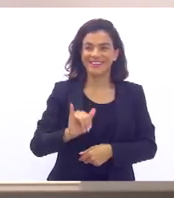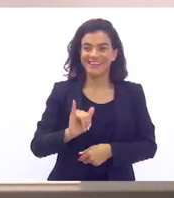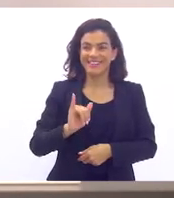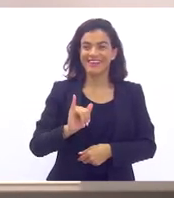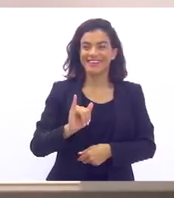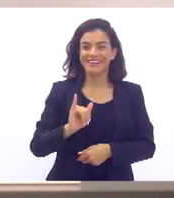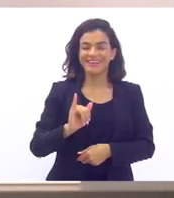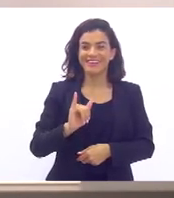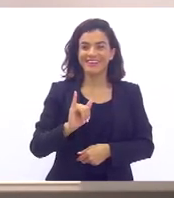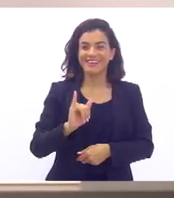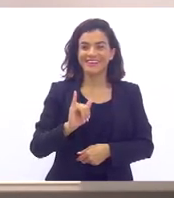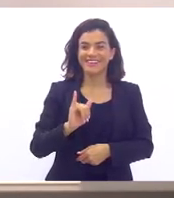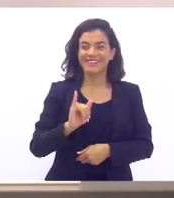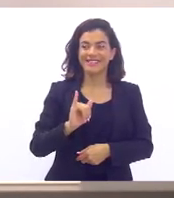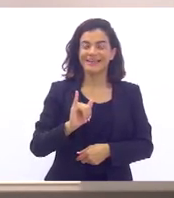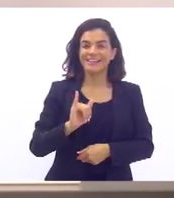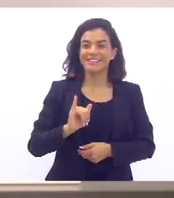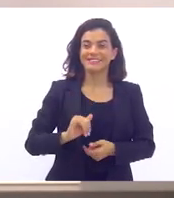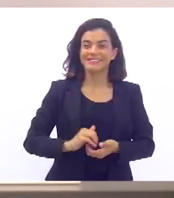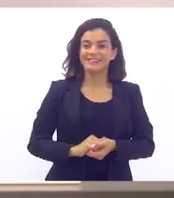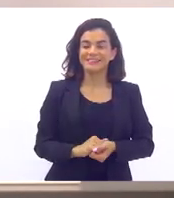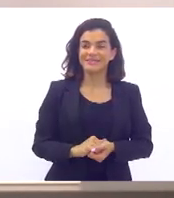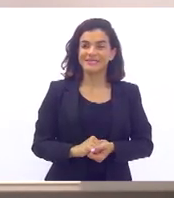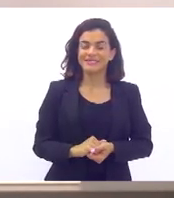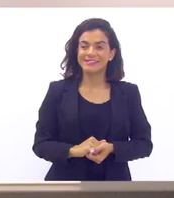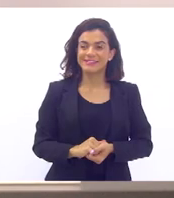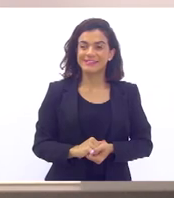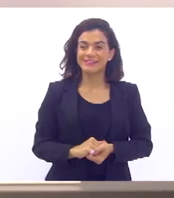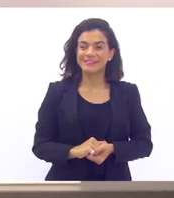a Aldir Pires que é servidor da casa e